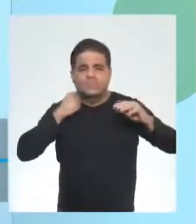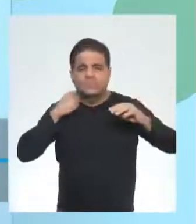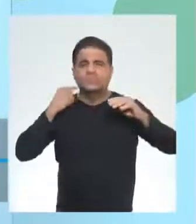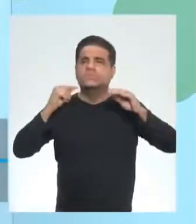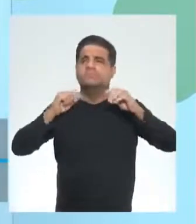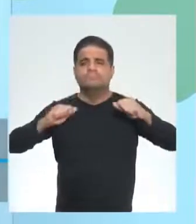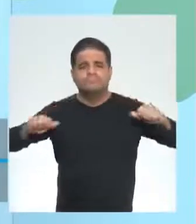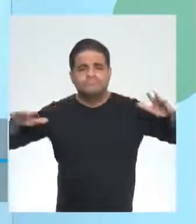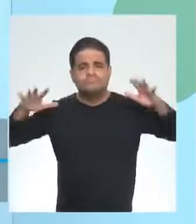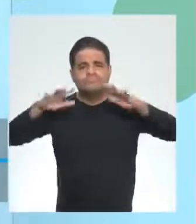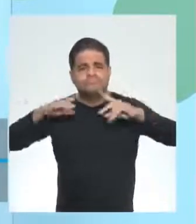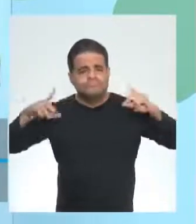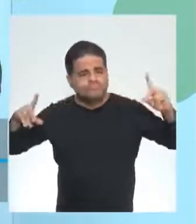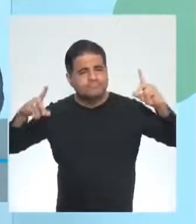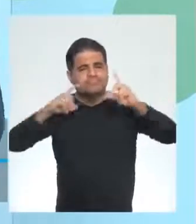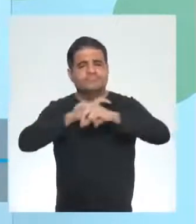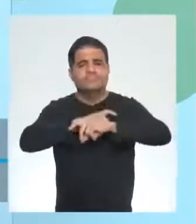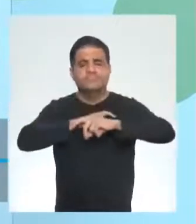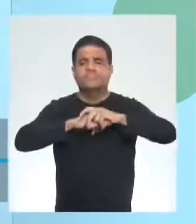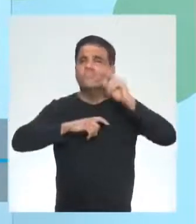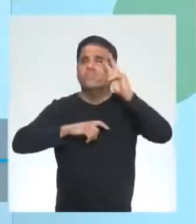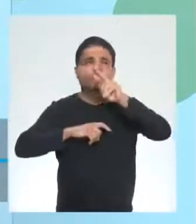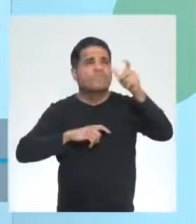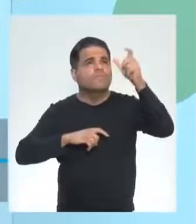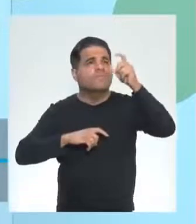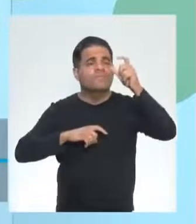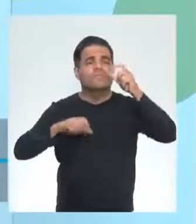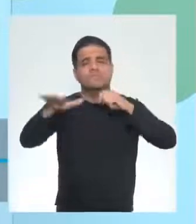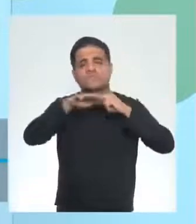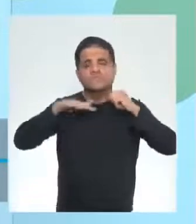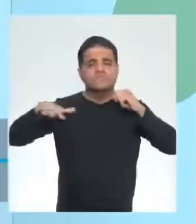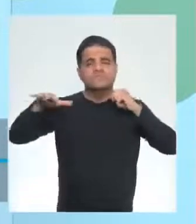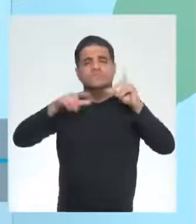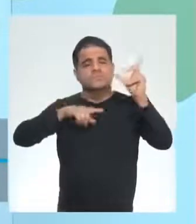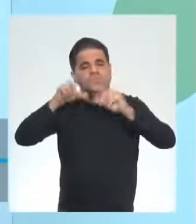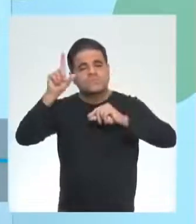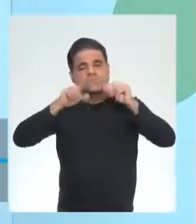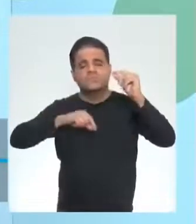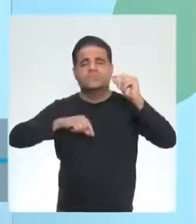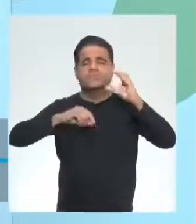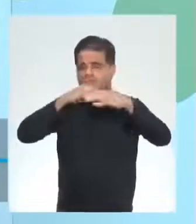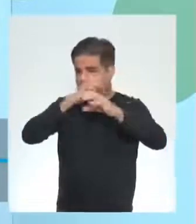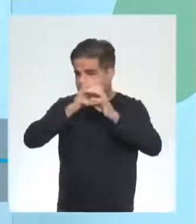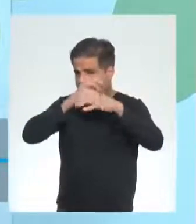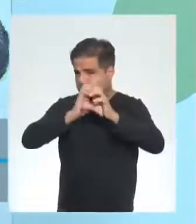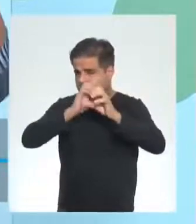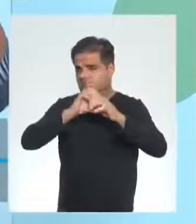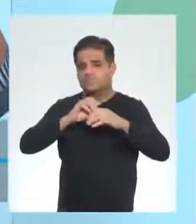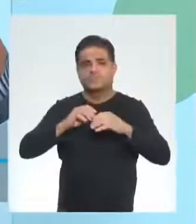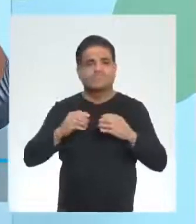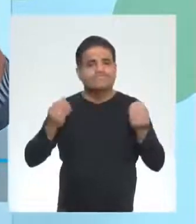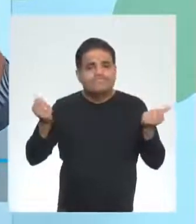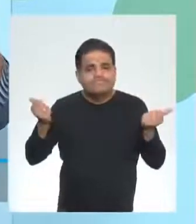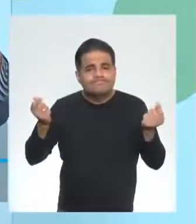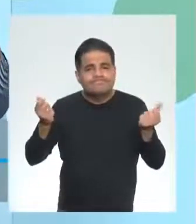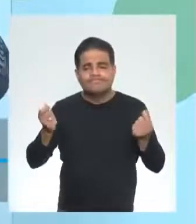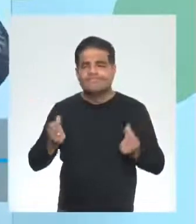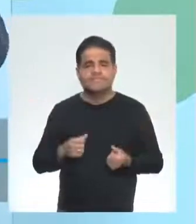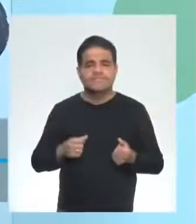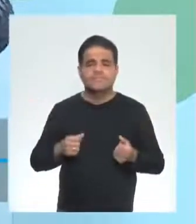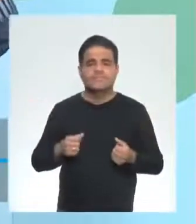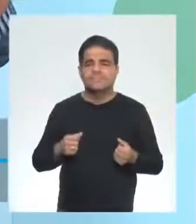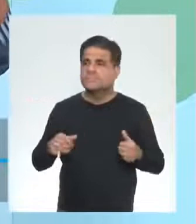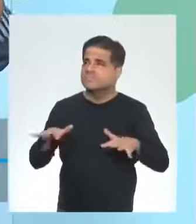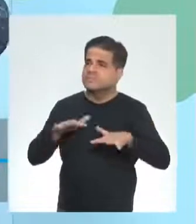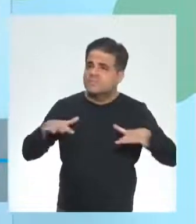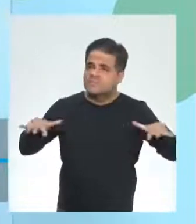luminosa dificulta a gente, né, fazer observação do espaço, das estrelas. Então, muitos telescópios, né, acabam ficando nos desertos, né? É verdade.